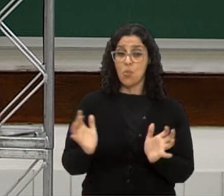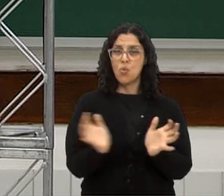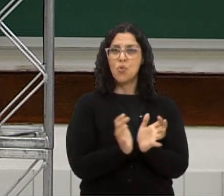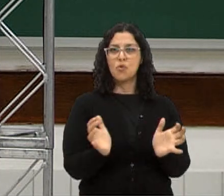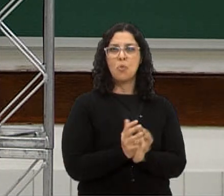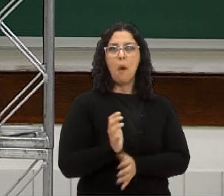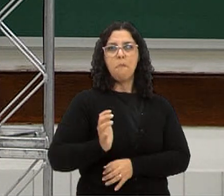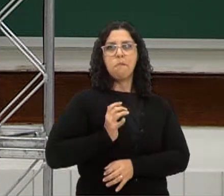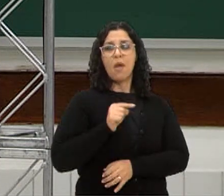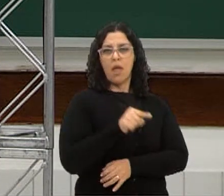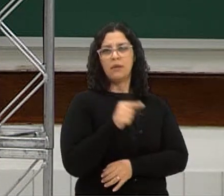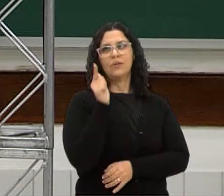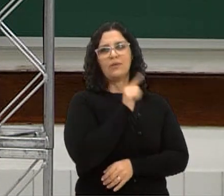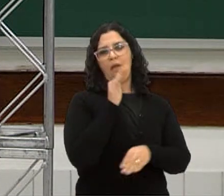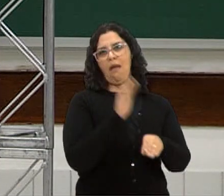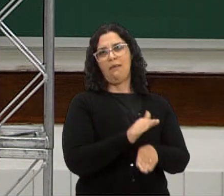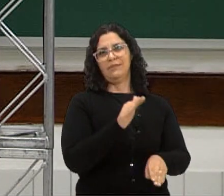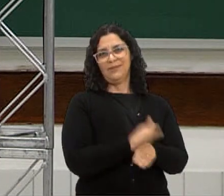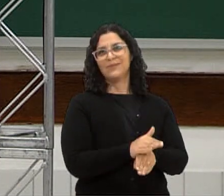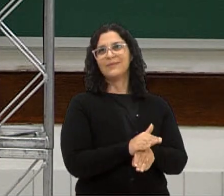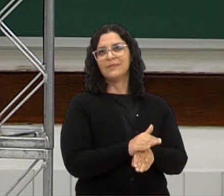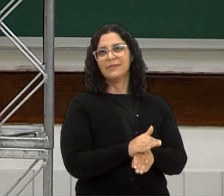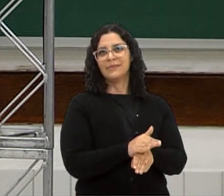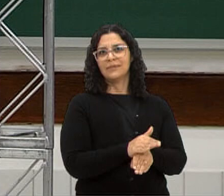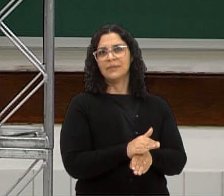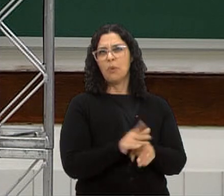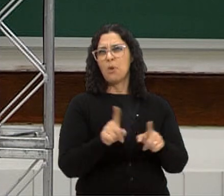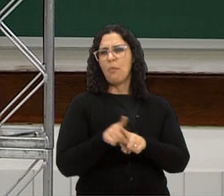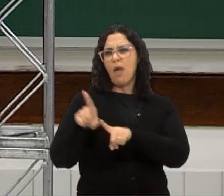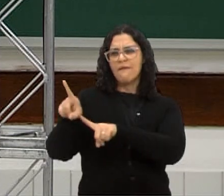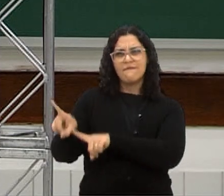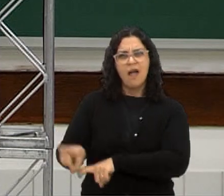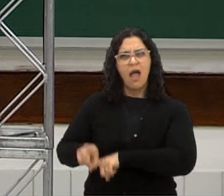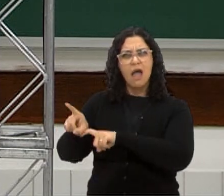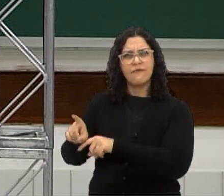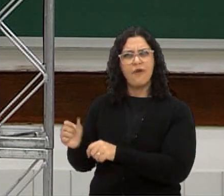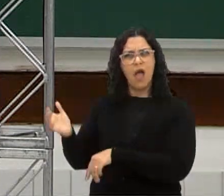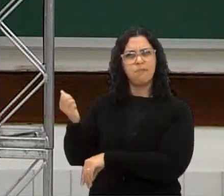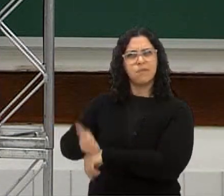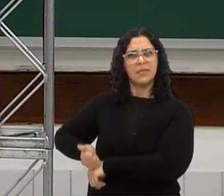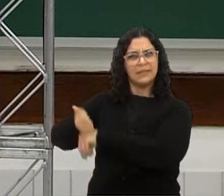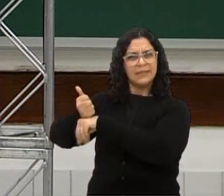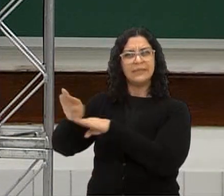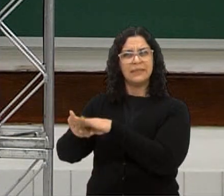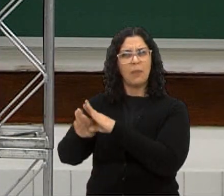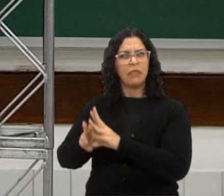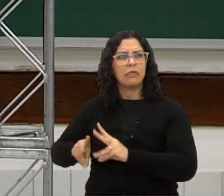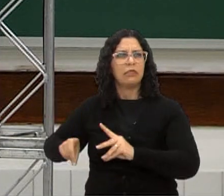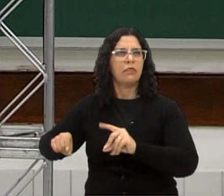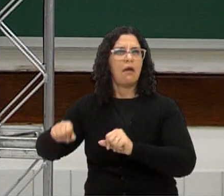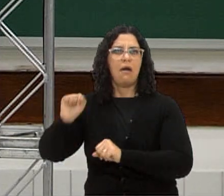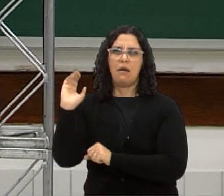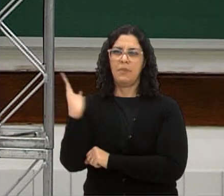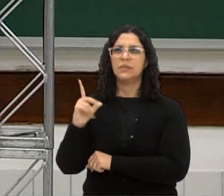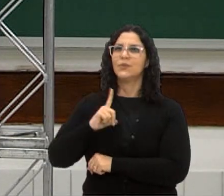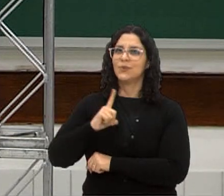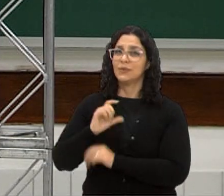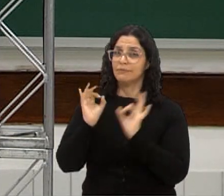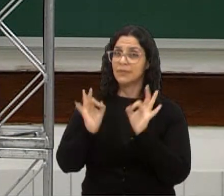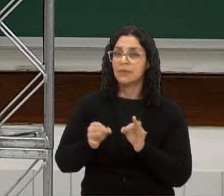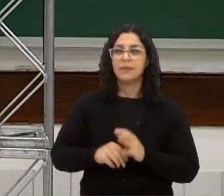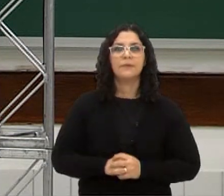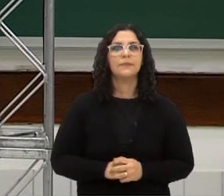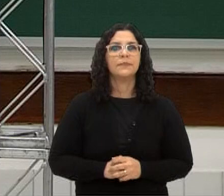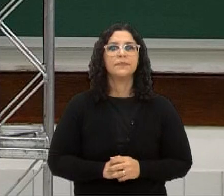elites. Foi algo que beneficiou muito mais os fazendeiros, os proprietários de terra do Brasil. Certo?